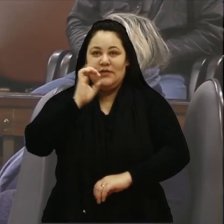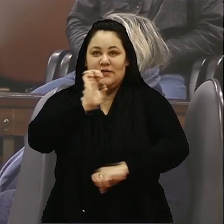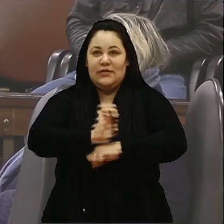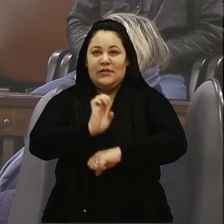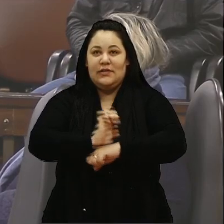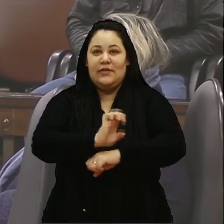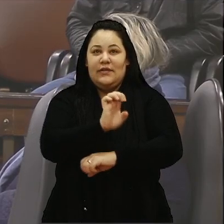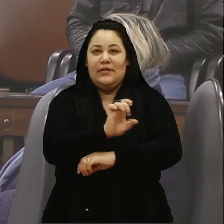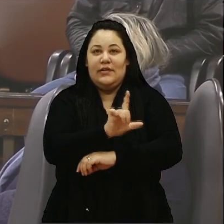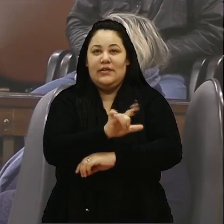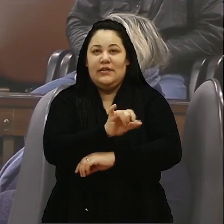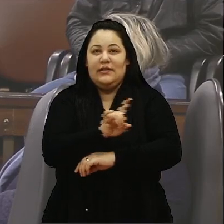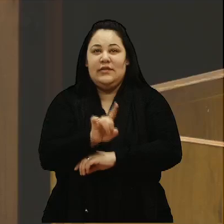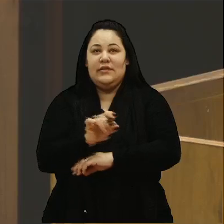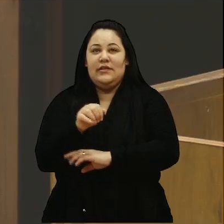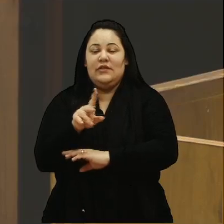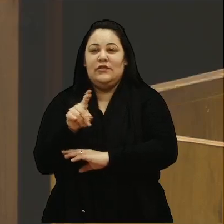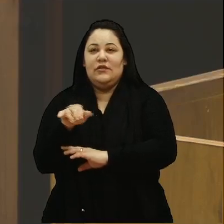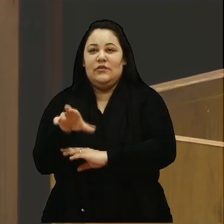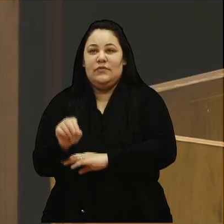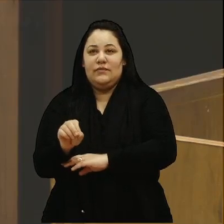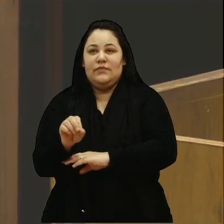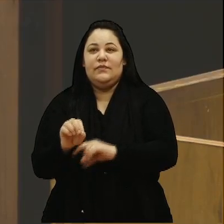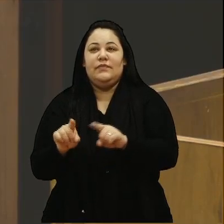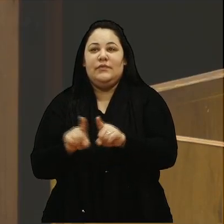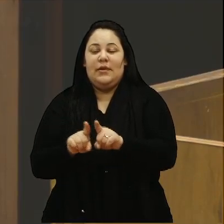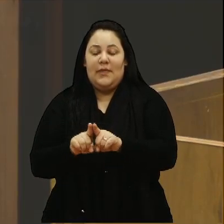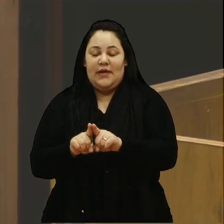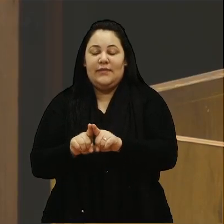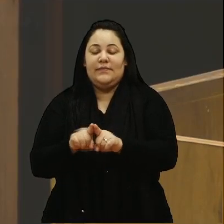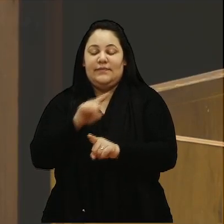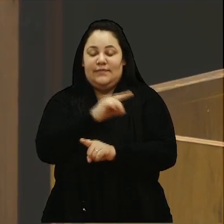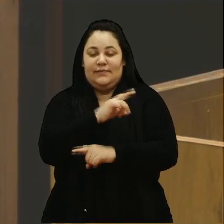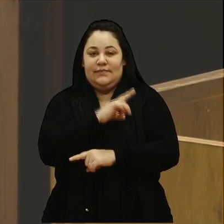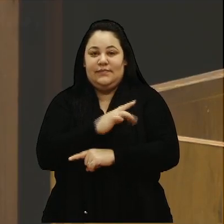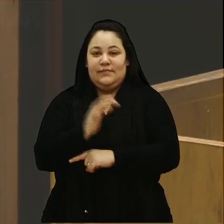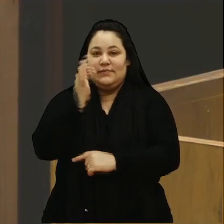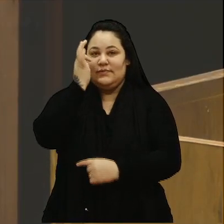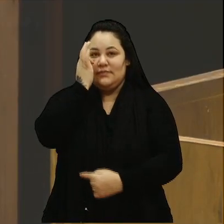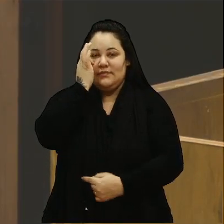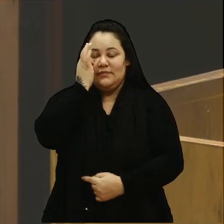Sabino. Também temos aqui a